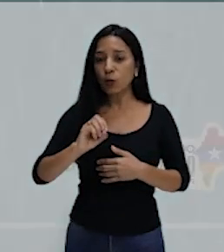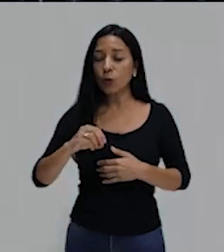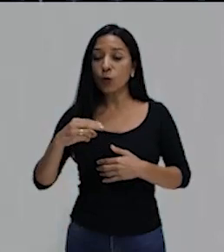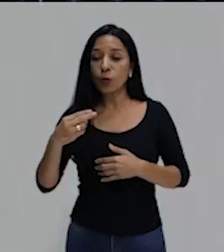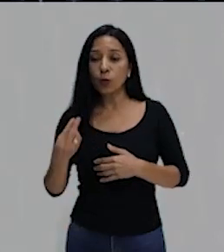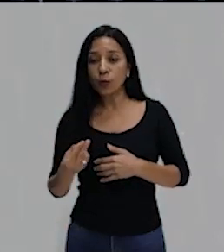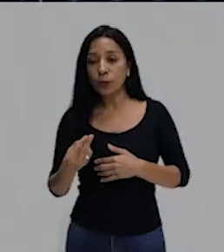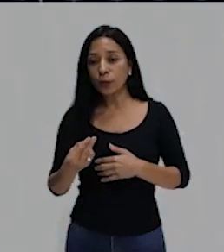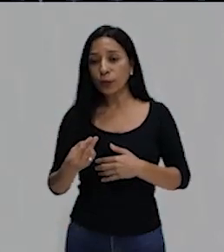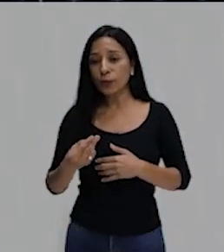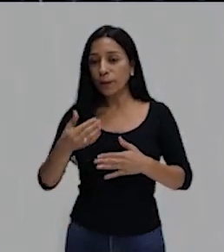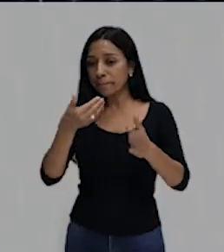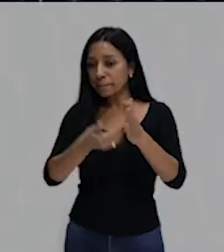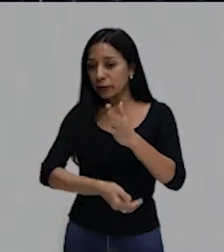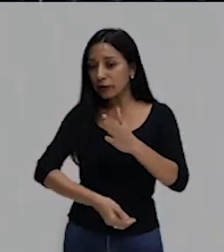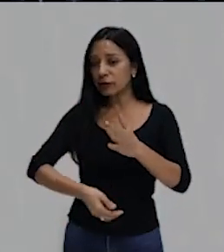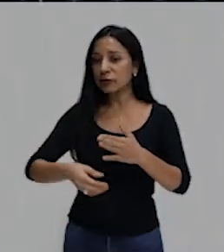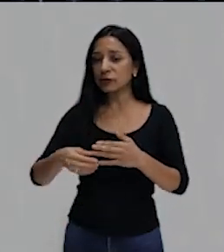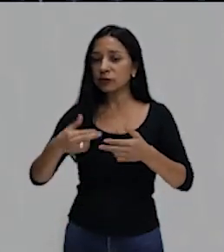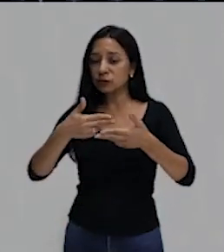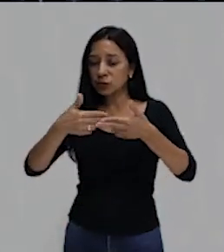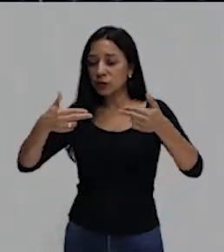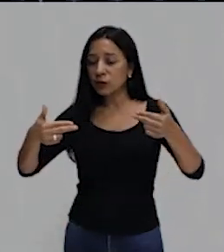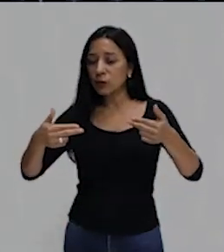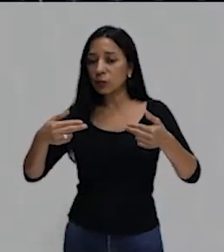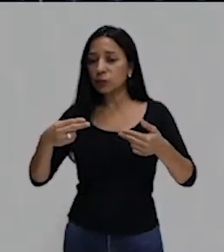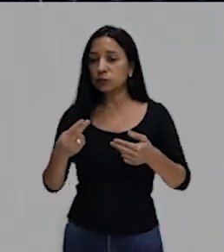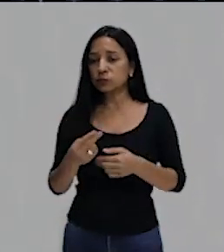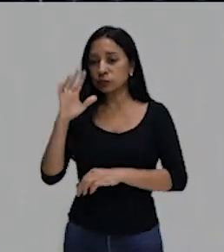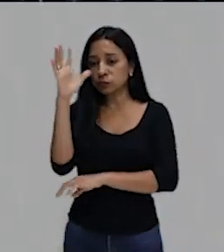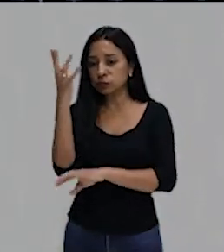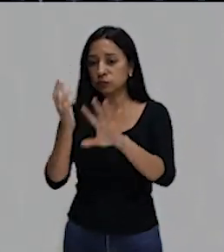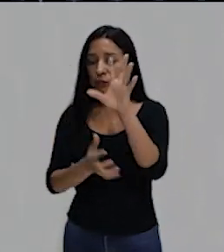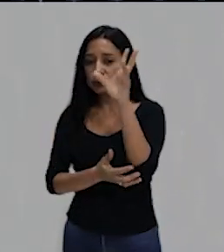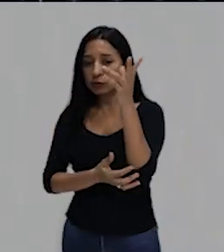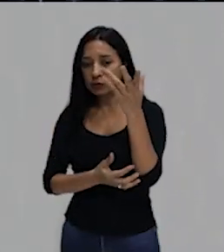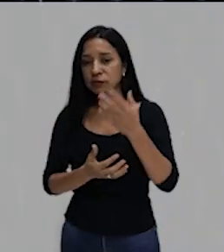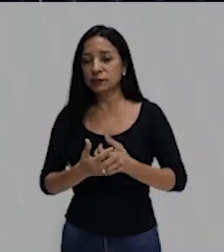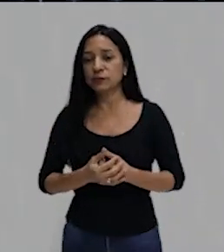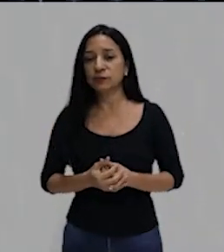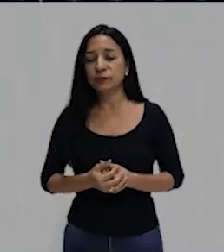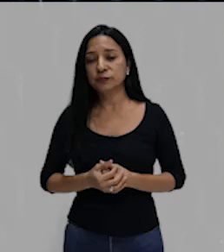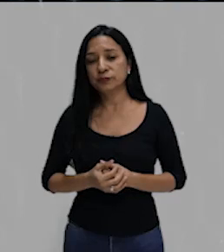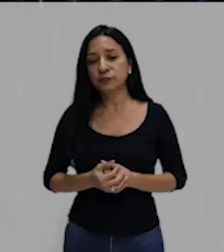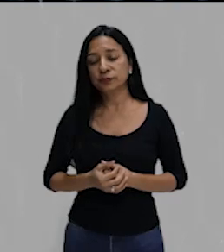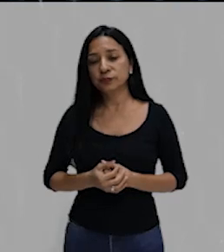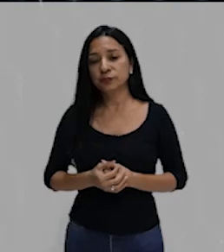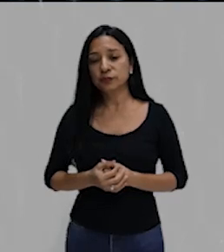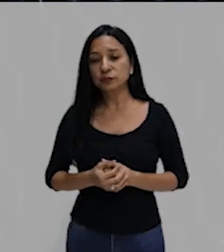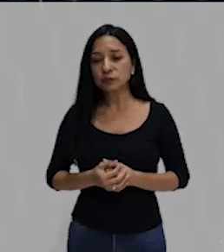nós estamos tomando poderá provocar grandes catástrofes? Pessoal,